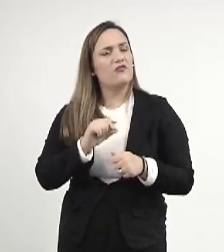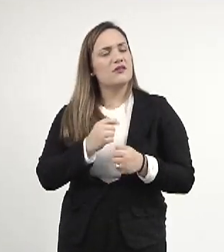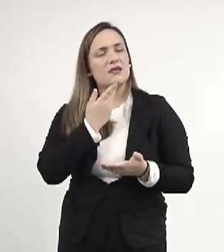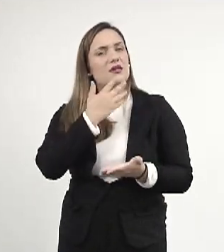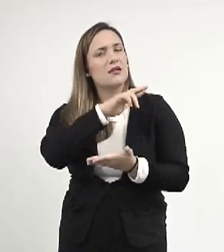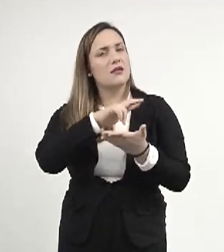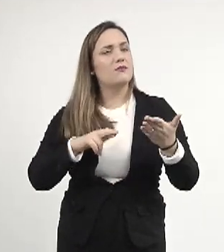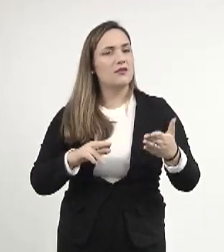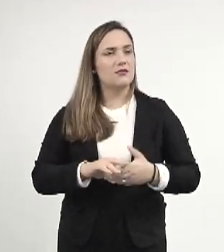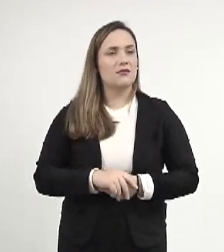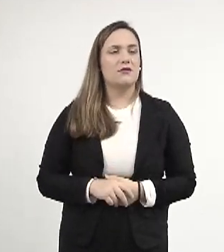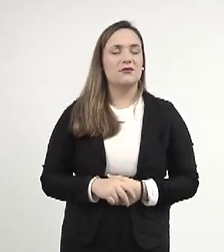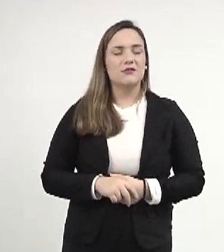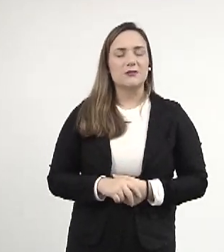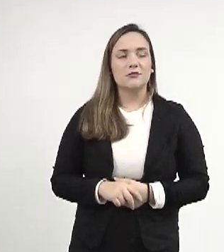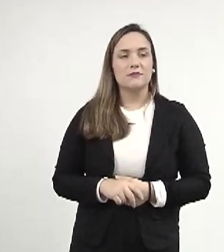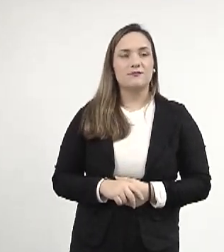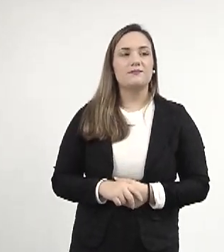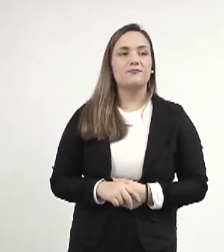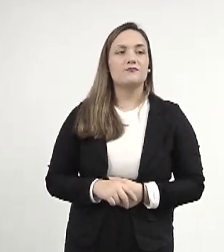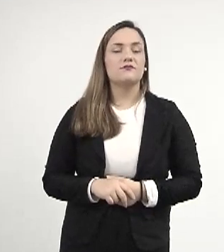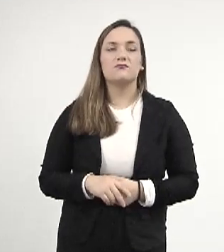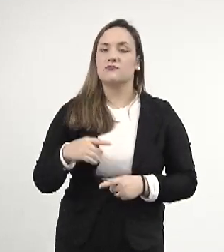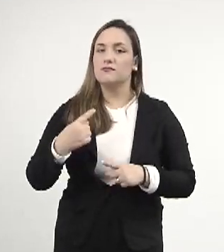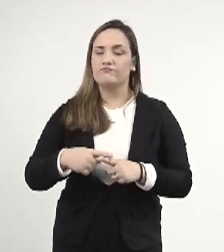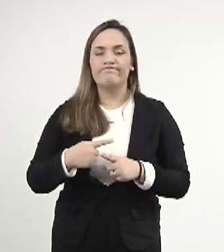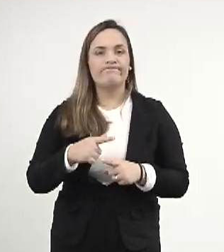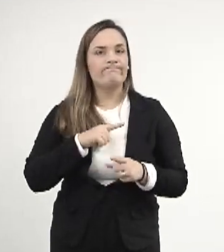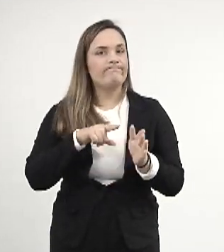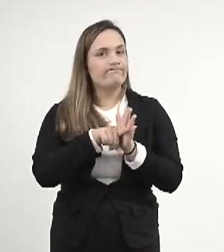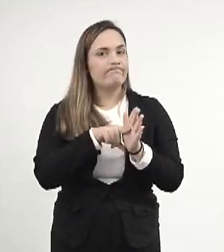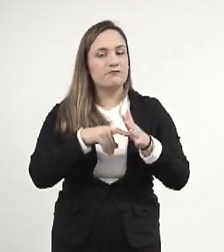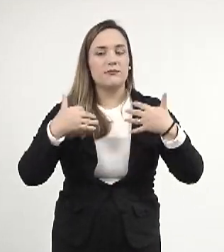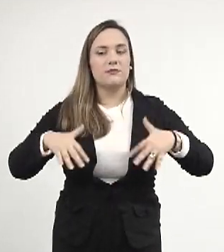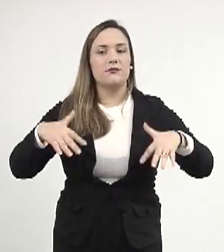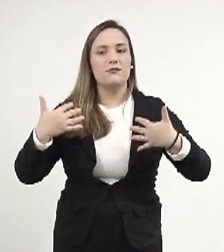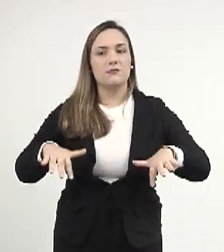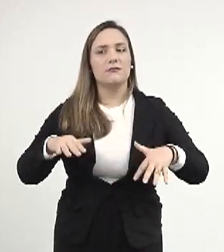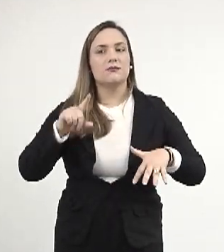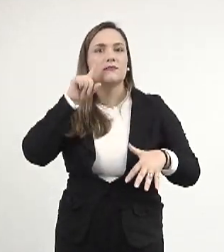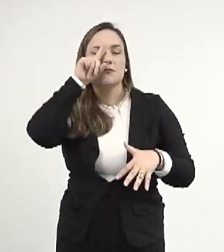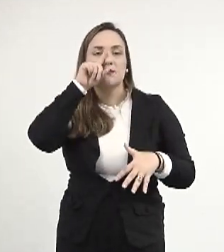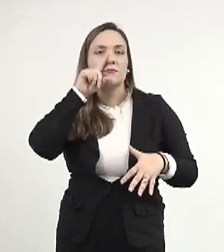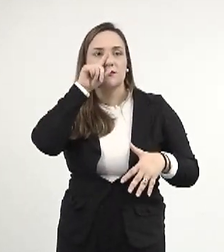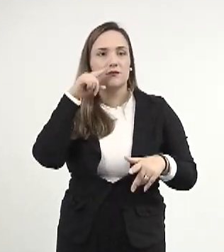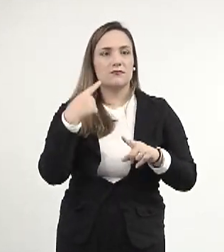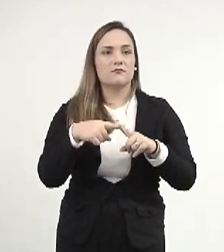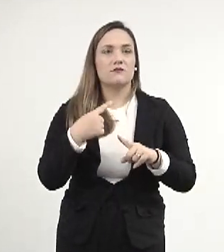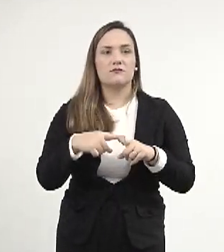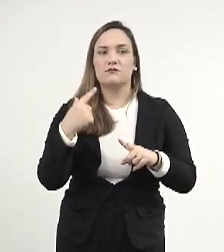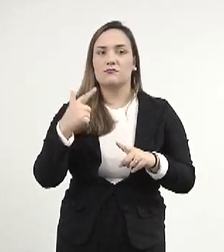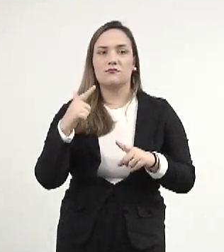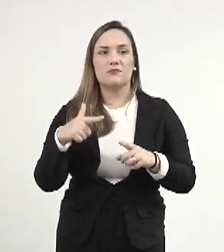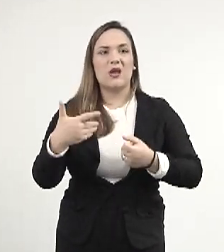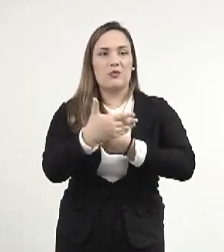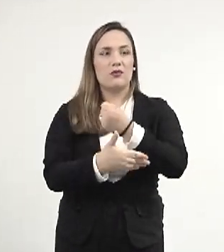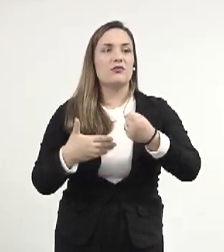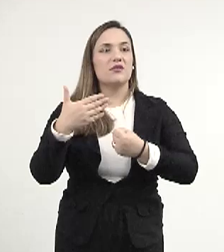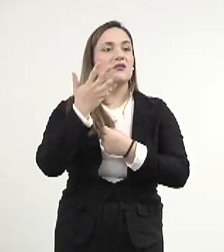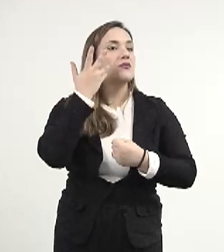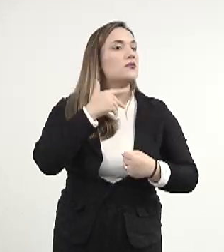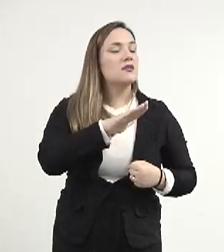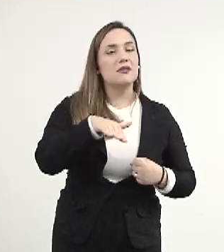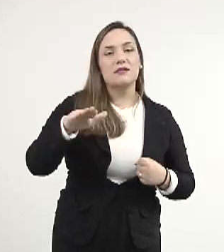requerimento, presidente? Devido aos números alarmantes e devido à falta de proteção das nossas crianças e